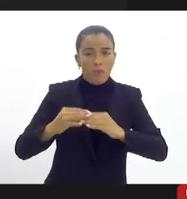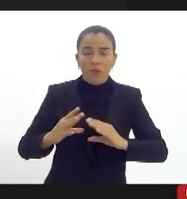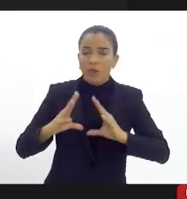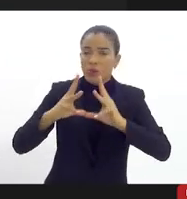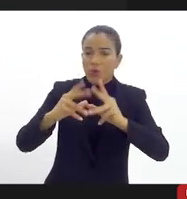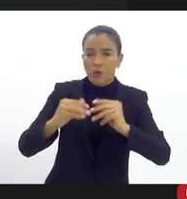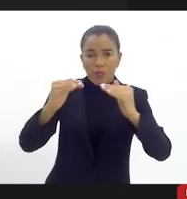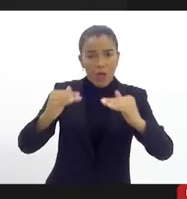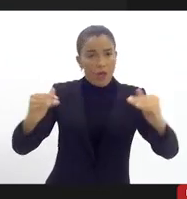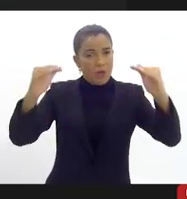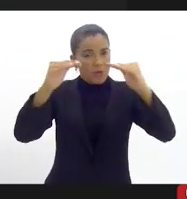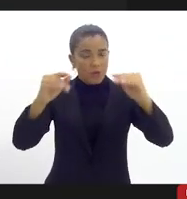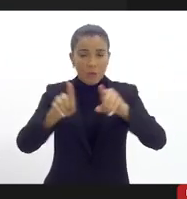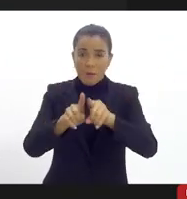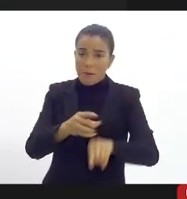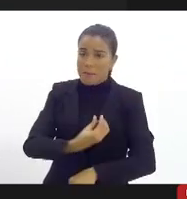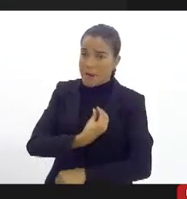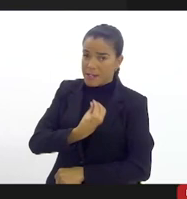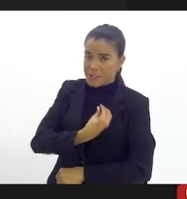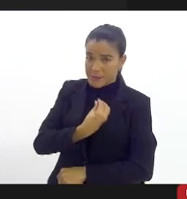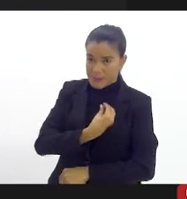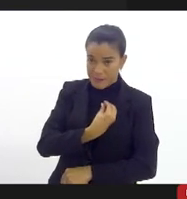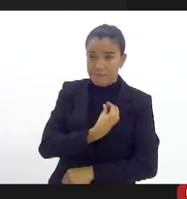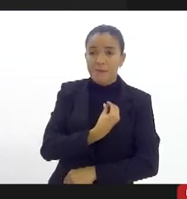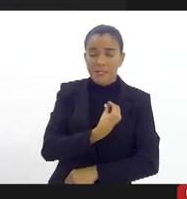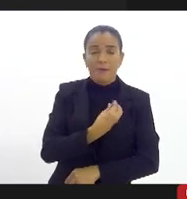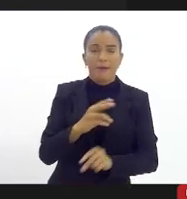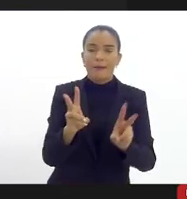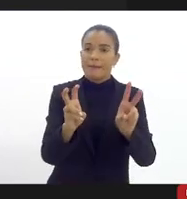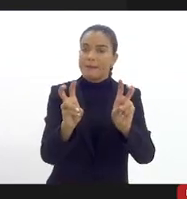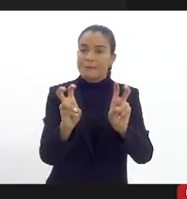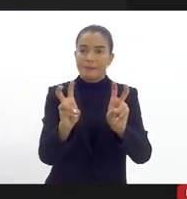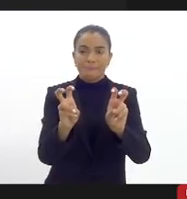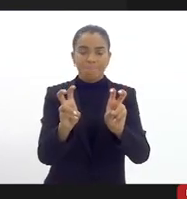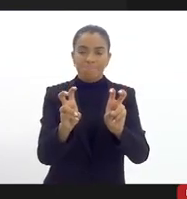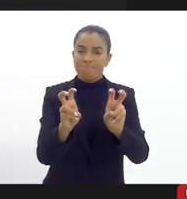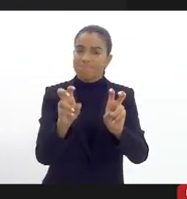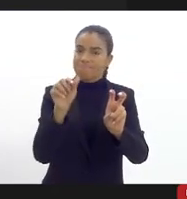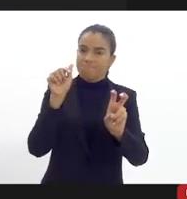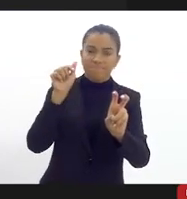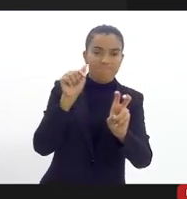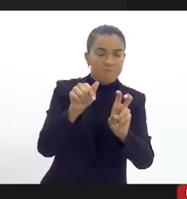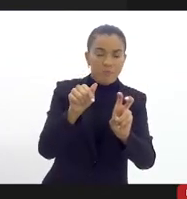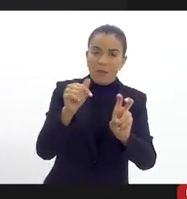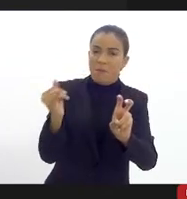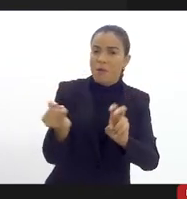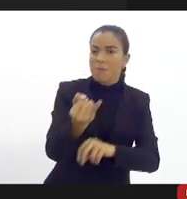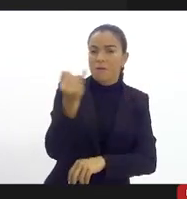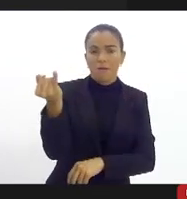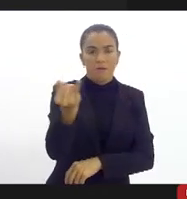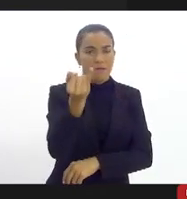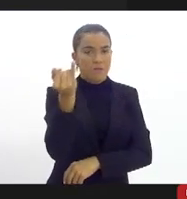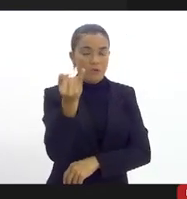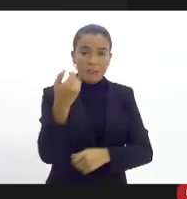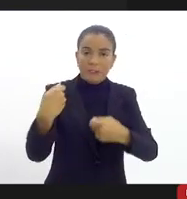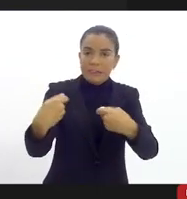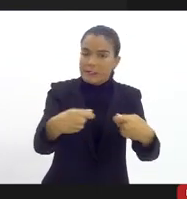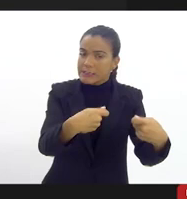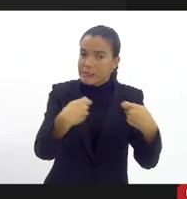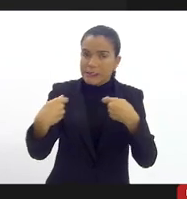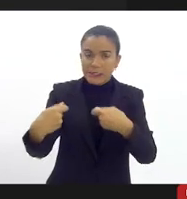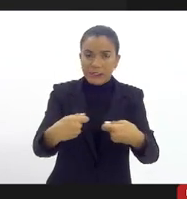e todas os participantes esse tema é realmente um tema muito importante e que deve